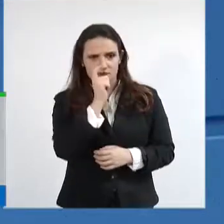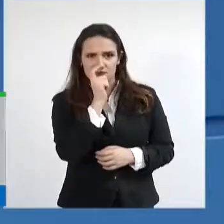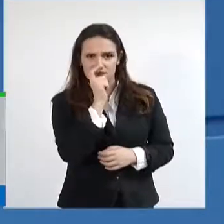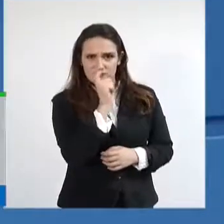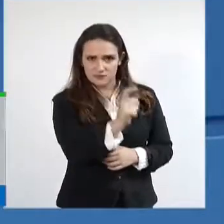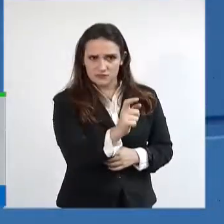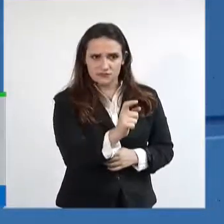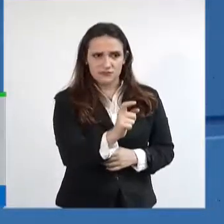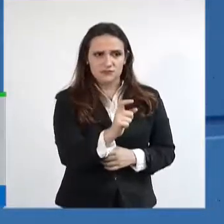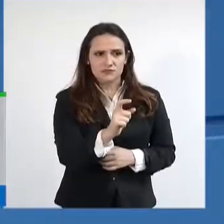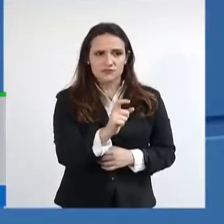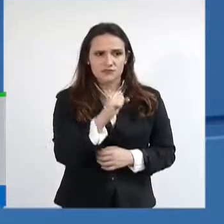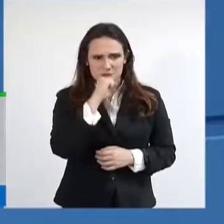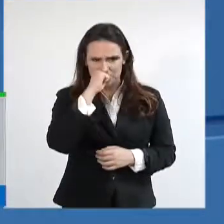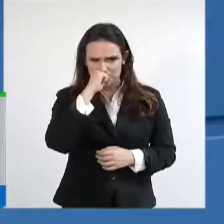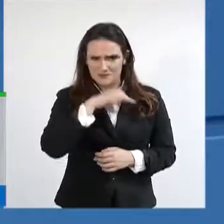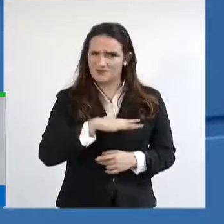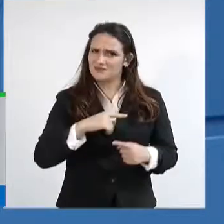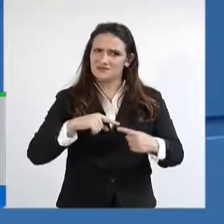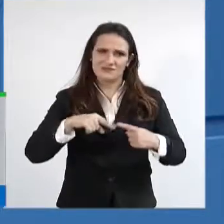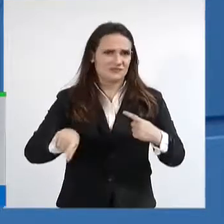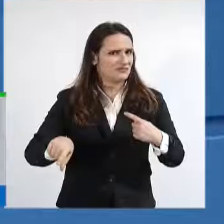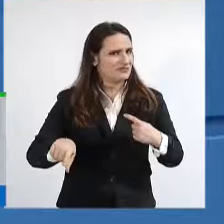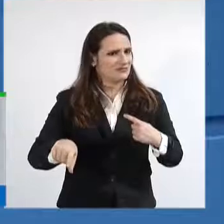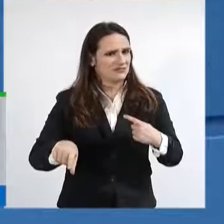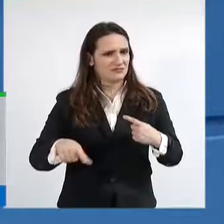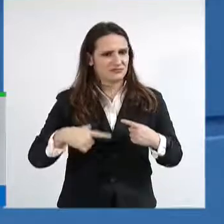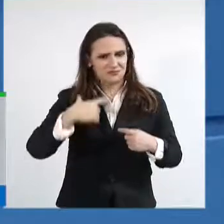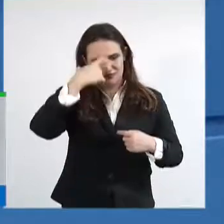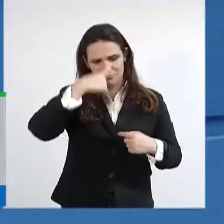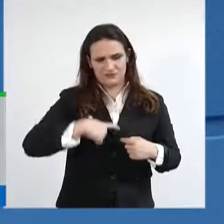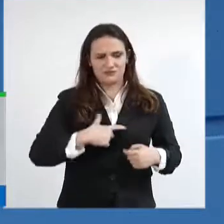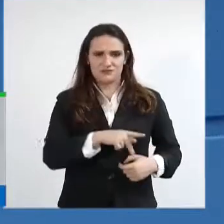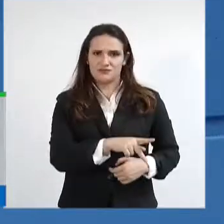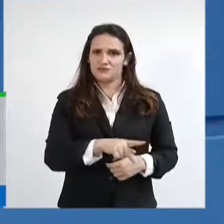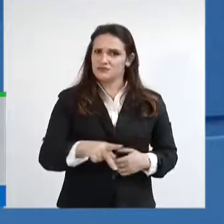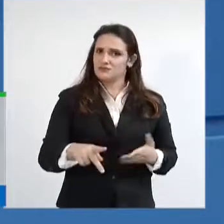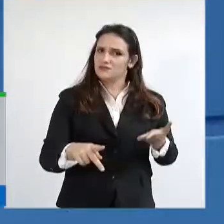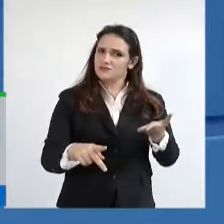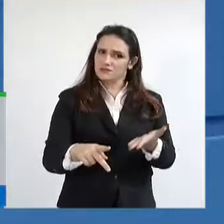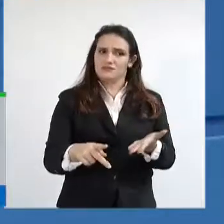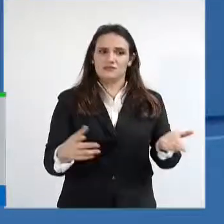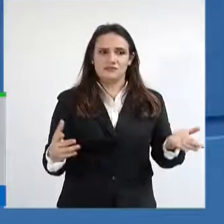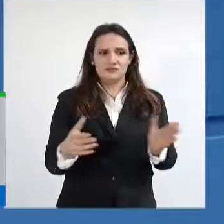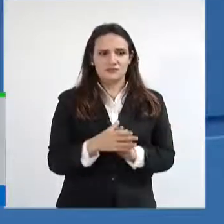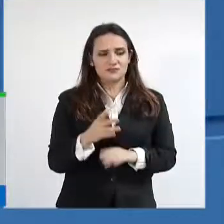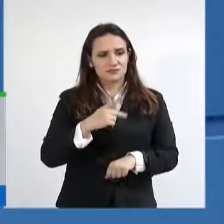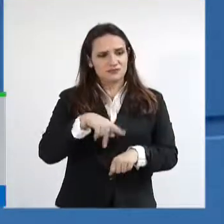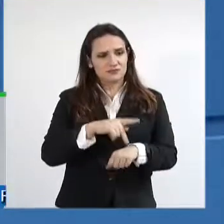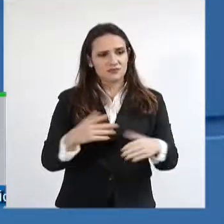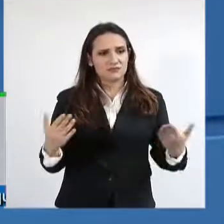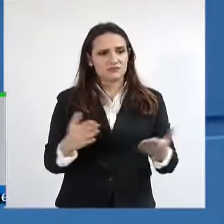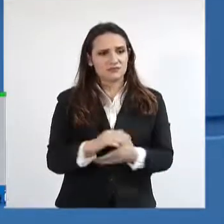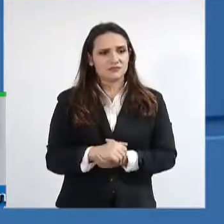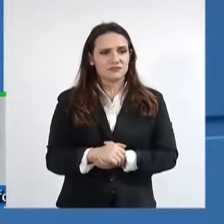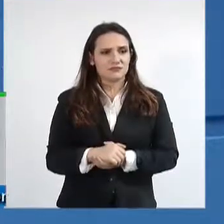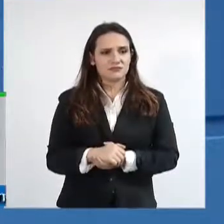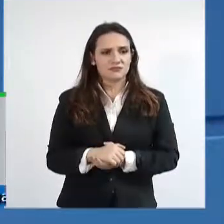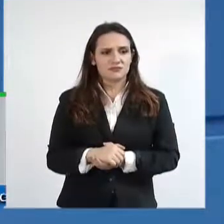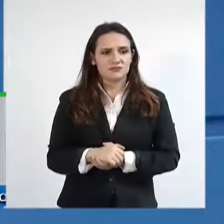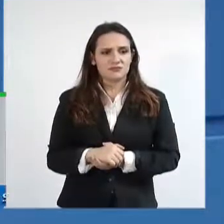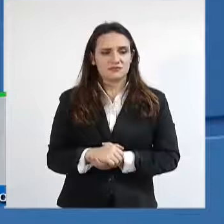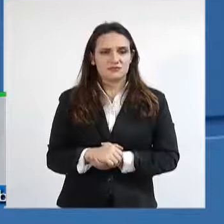palavras que não cabem para a atual situação que o Brasil passa, ninguém